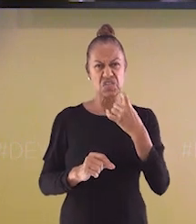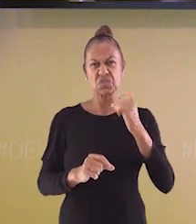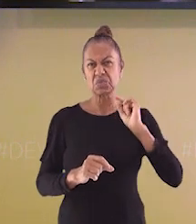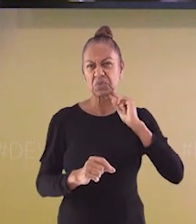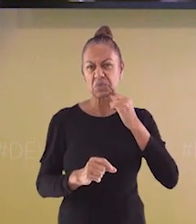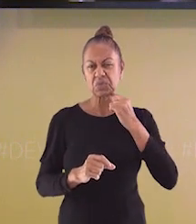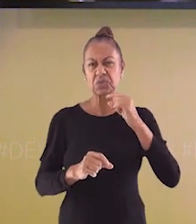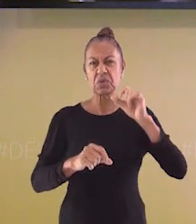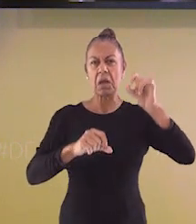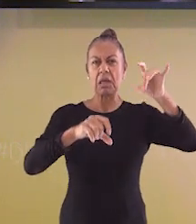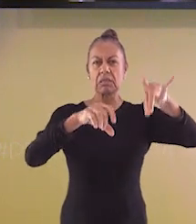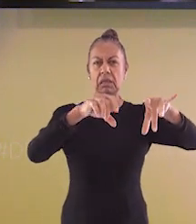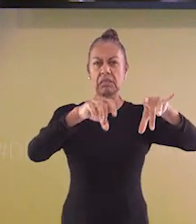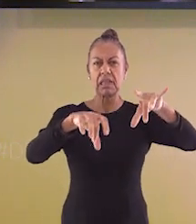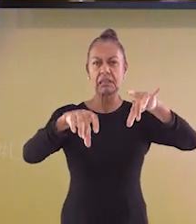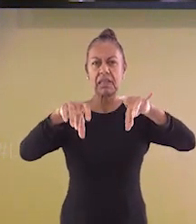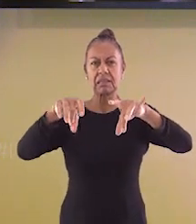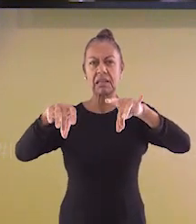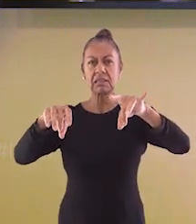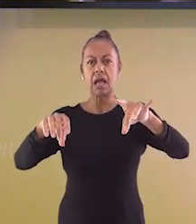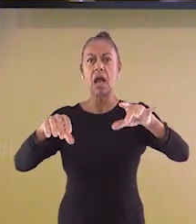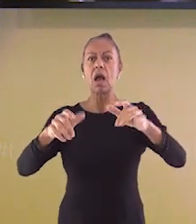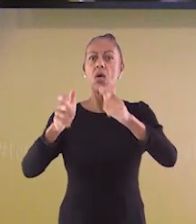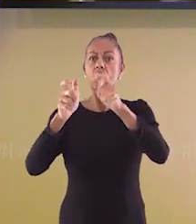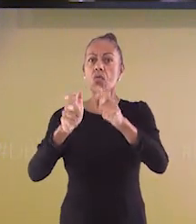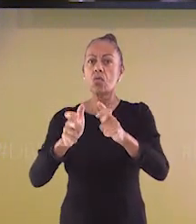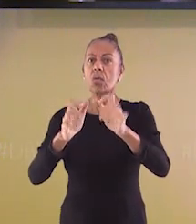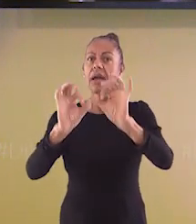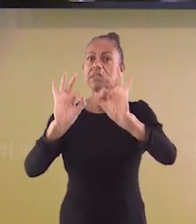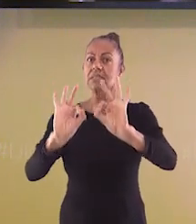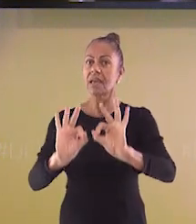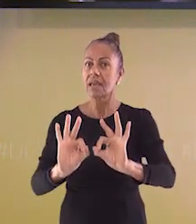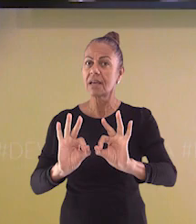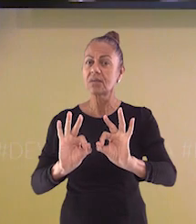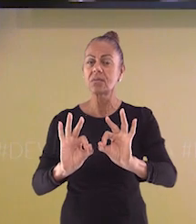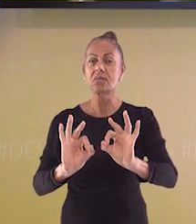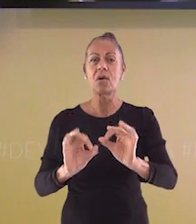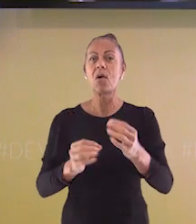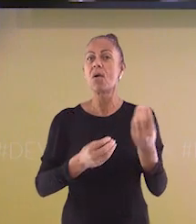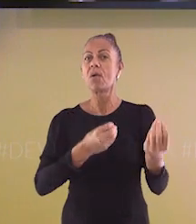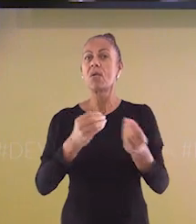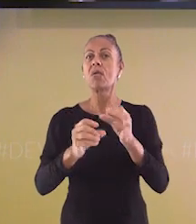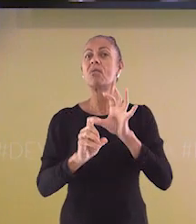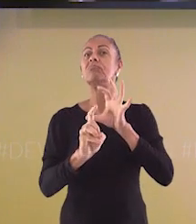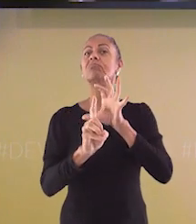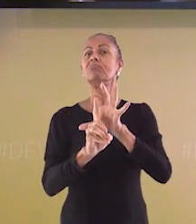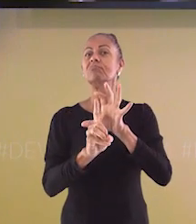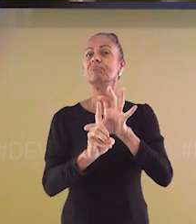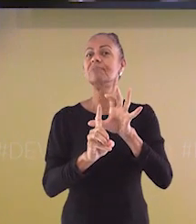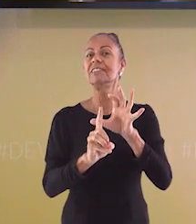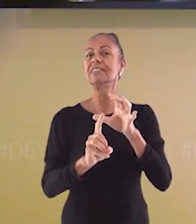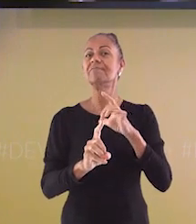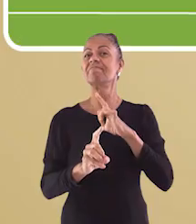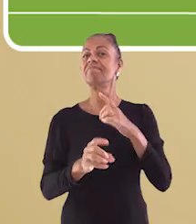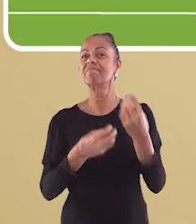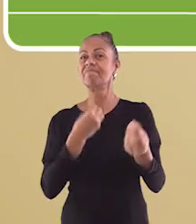copiar no seu caderno, tá? Pois a gente vai aprender muito durante a aula e vai poder corrigir ao fim dela. Agora,